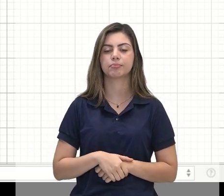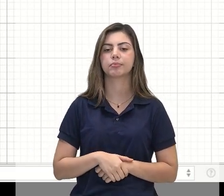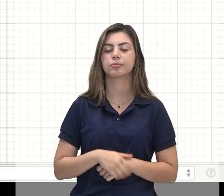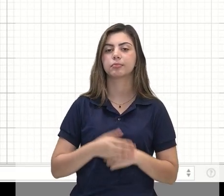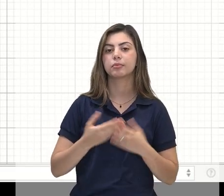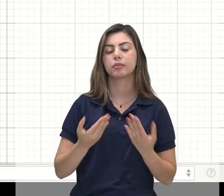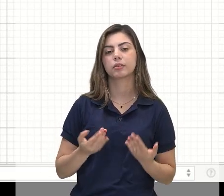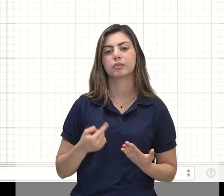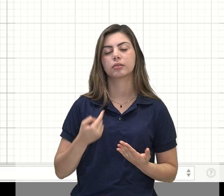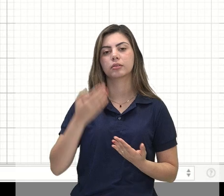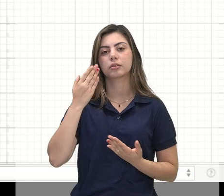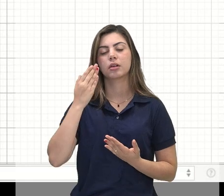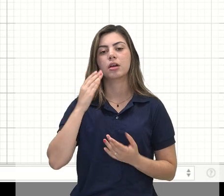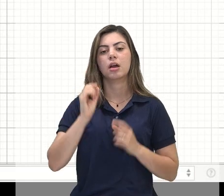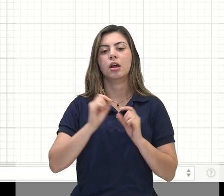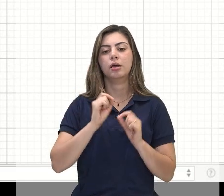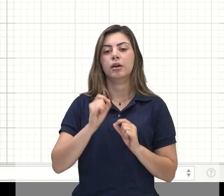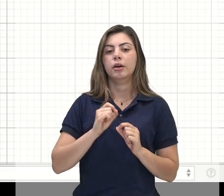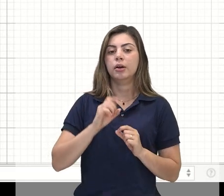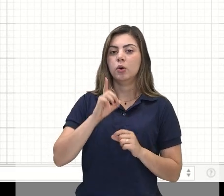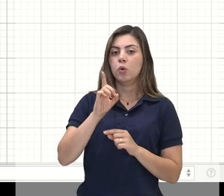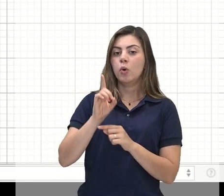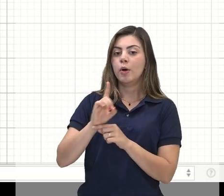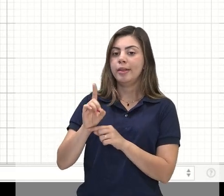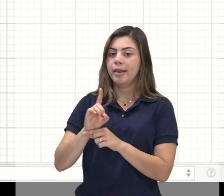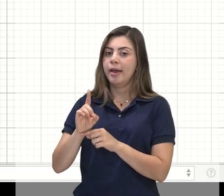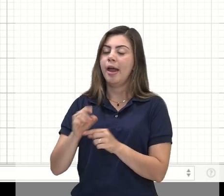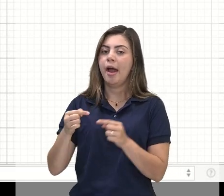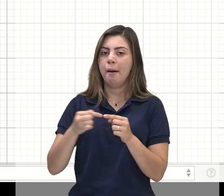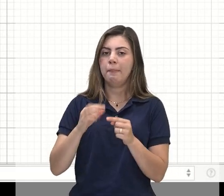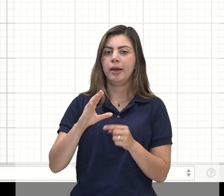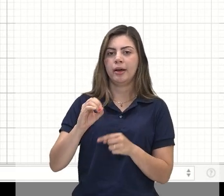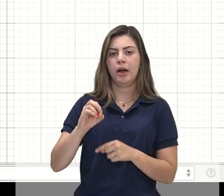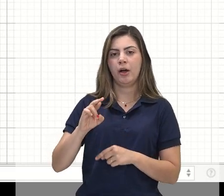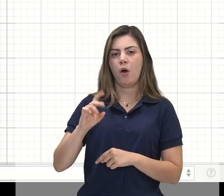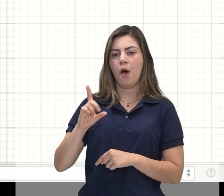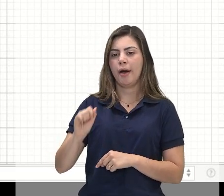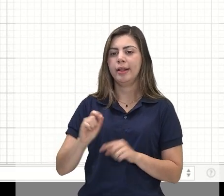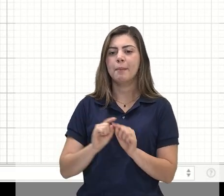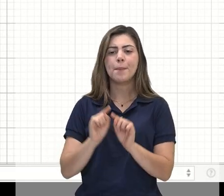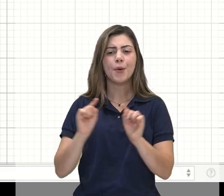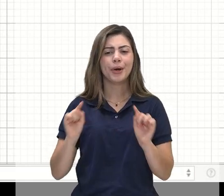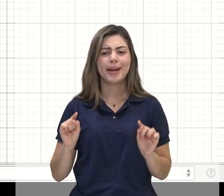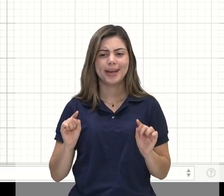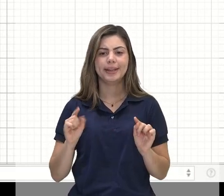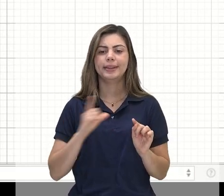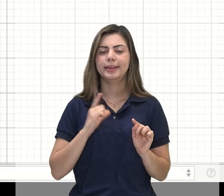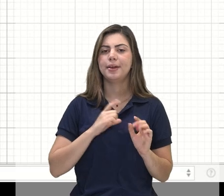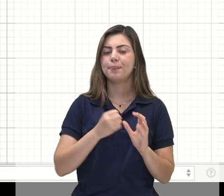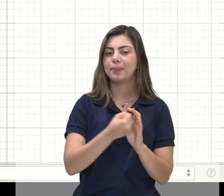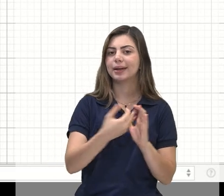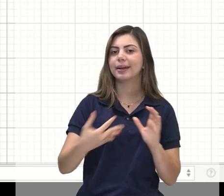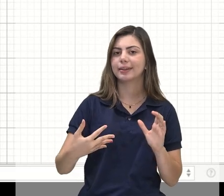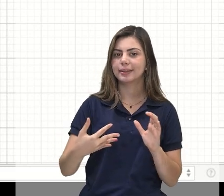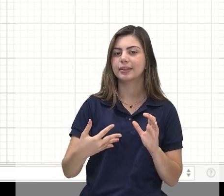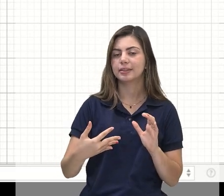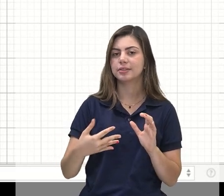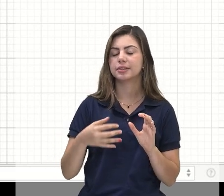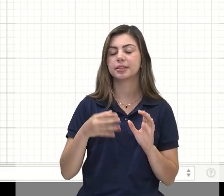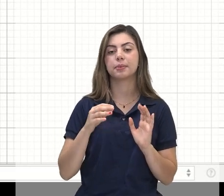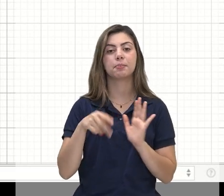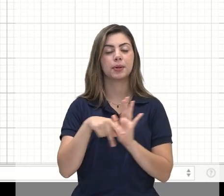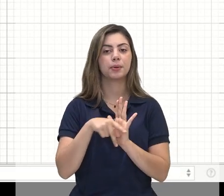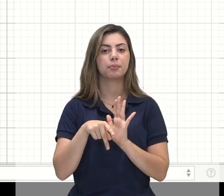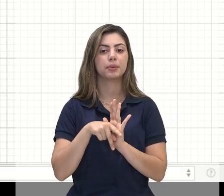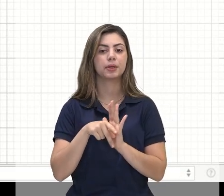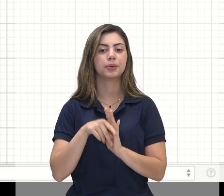em particular, o diâmetro também é uma corda, né? Só que tem aquela característica, né, especial.